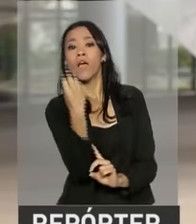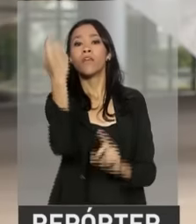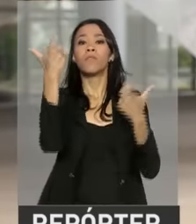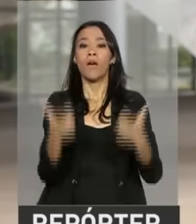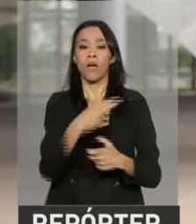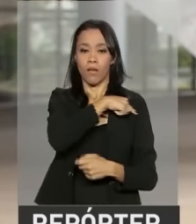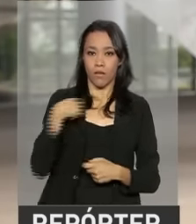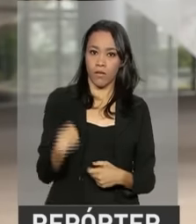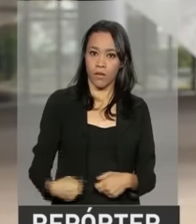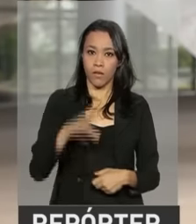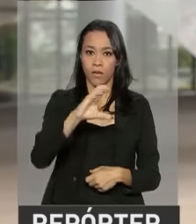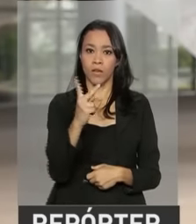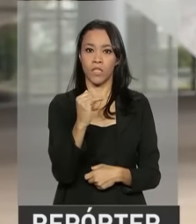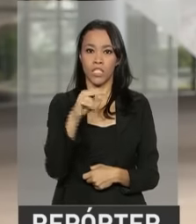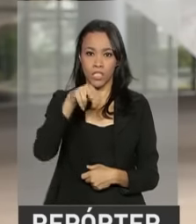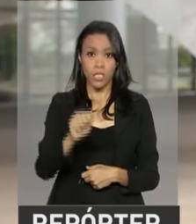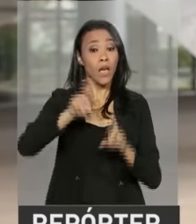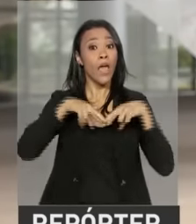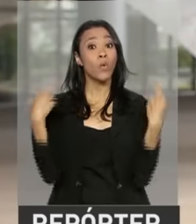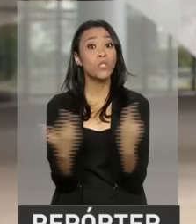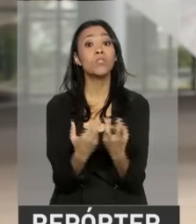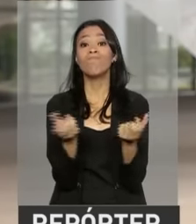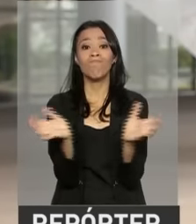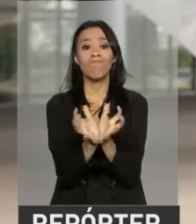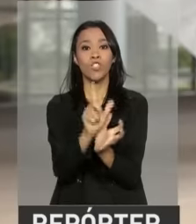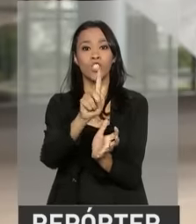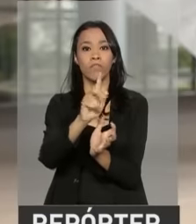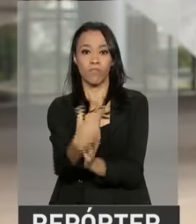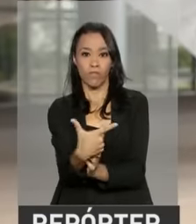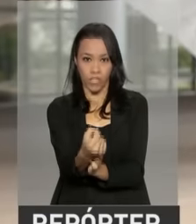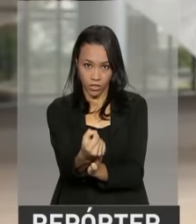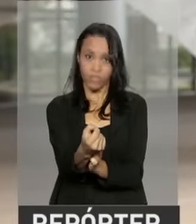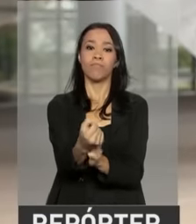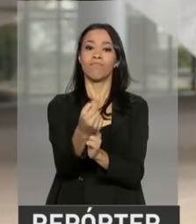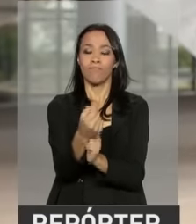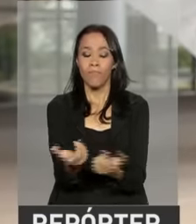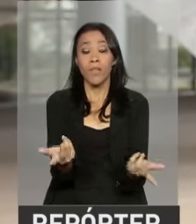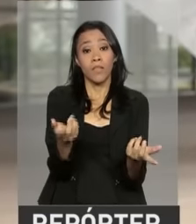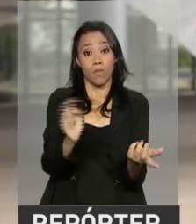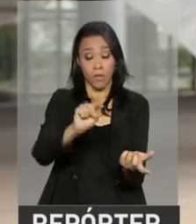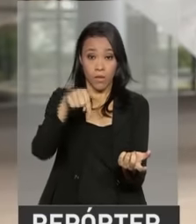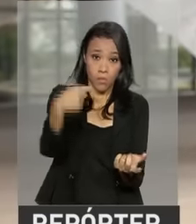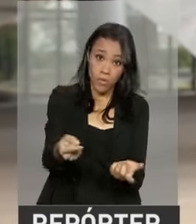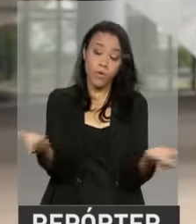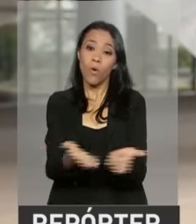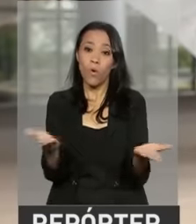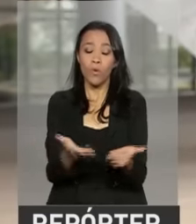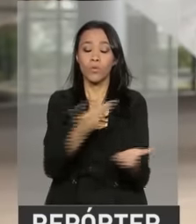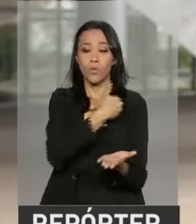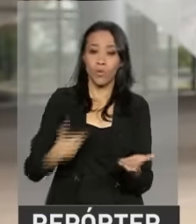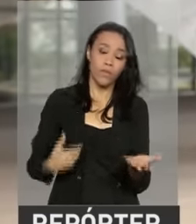pra reunião do G20 que vai reunir as maiores economias do mundo e ainda hoje o governo vai entregar ao